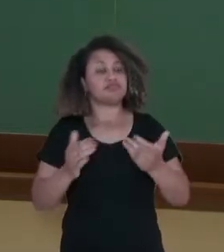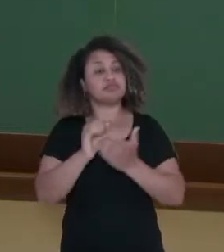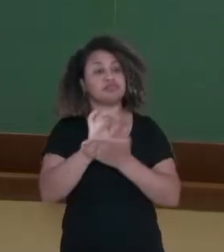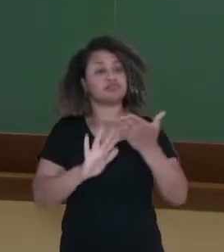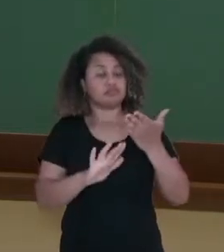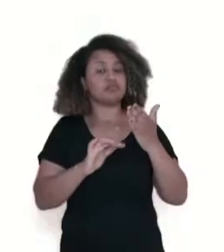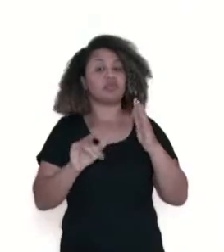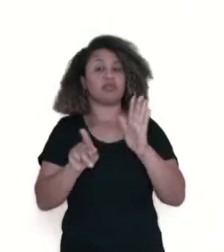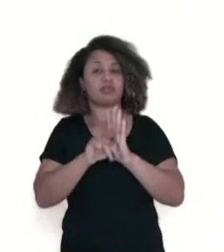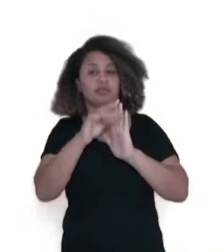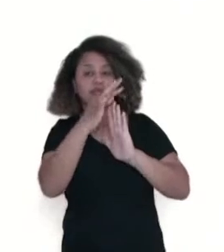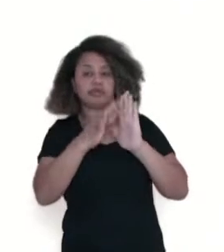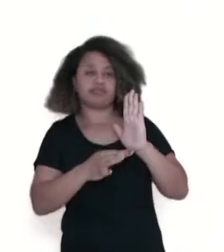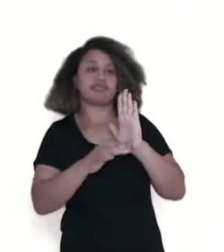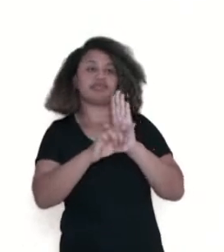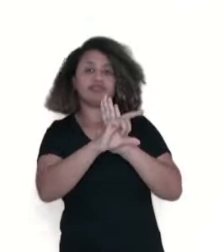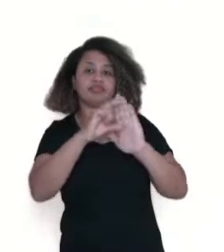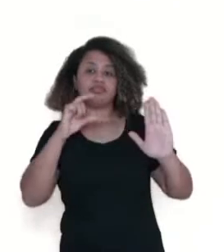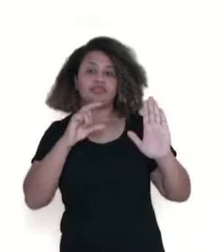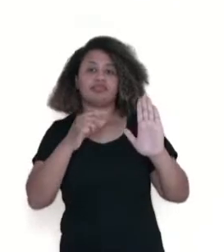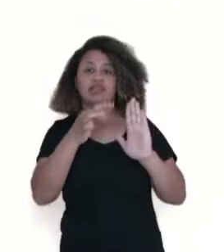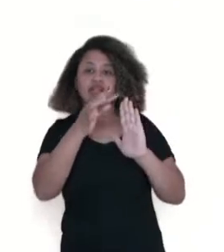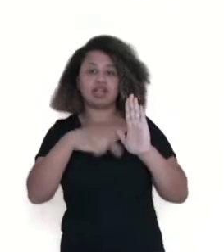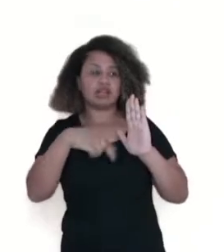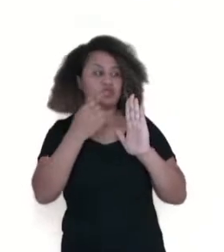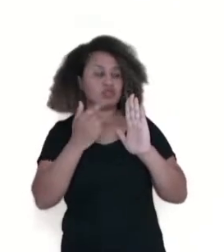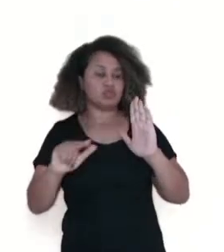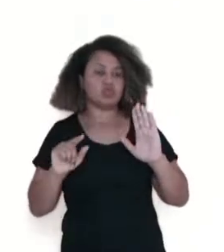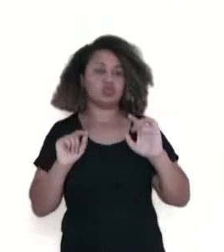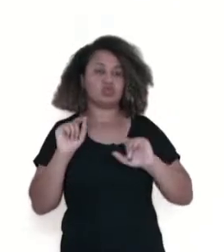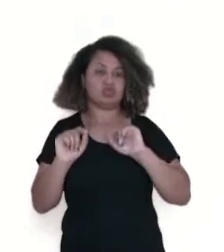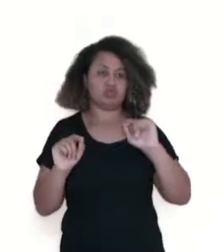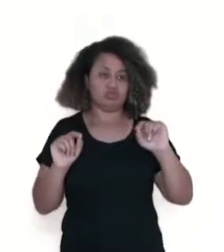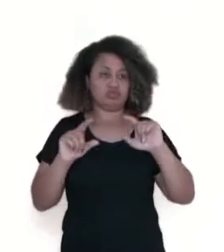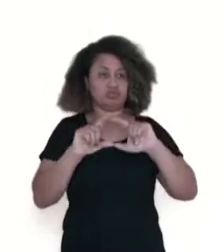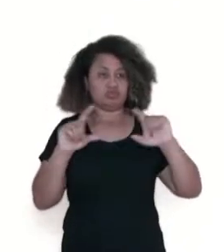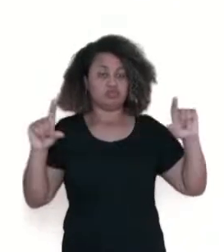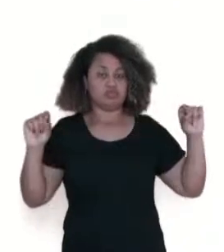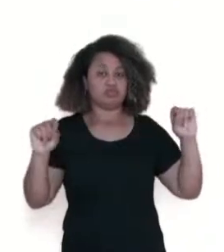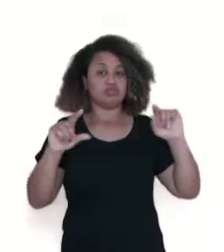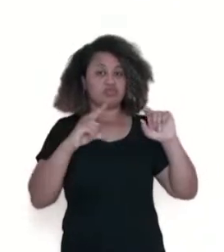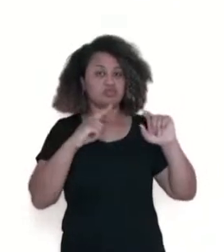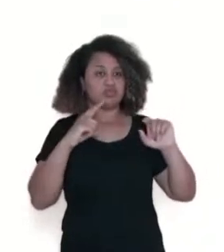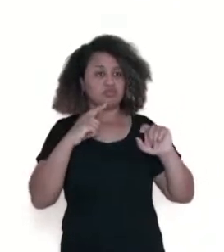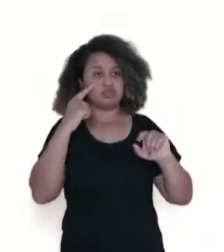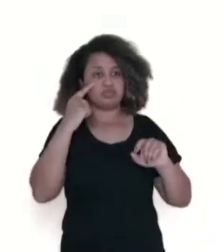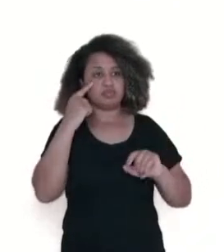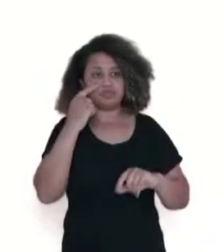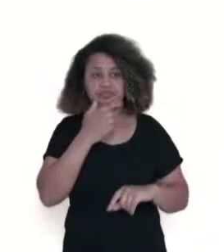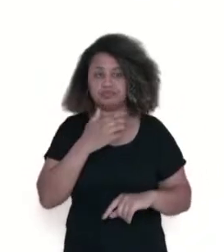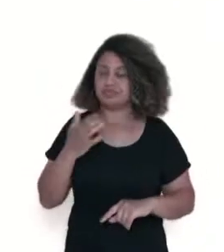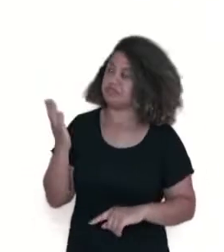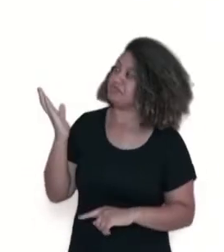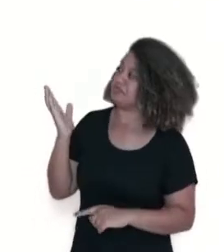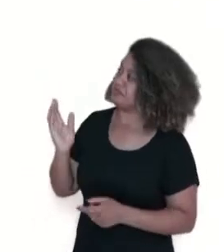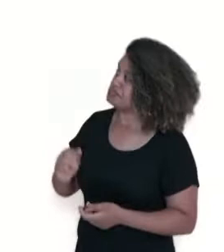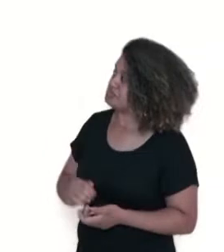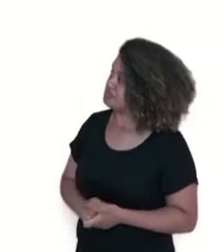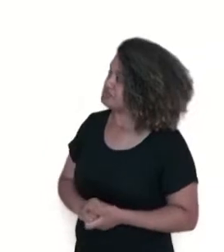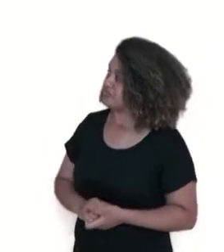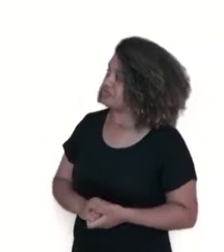esse texto. Vamos reler esse fragmento. Se até pouco tempo atrás os pais penavam para encontrar a